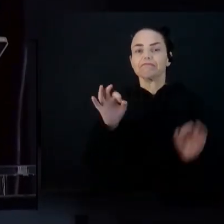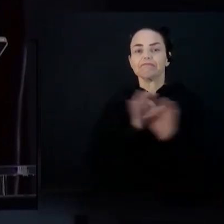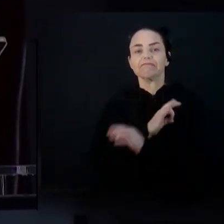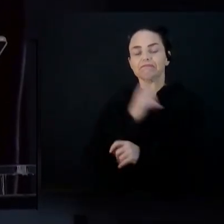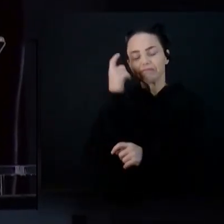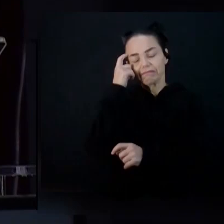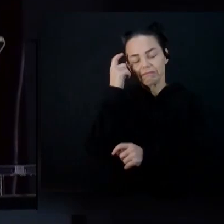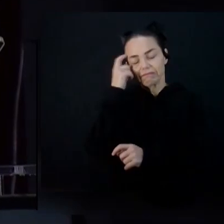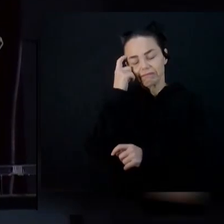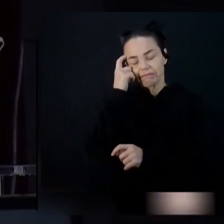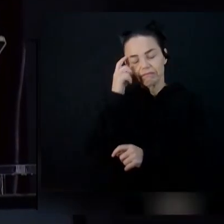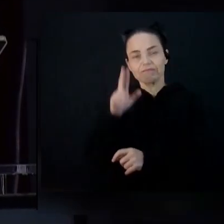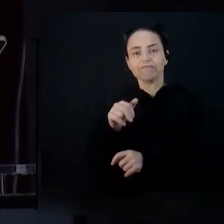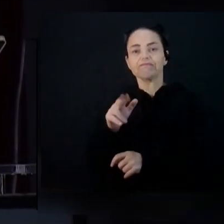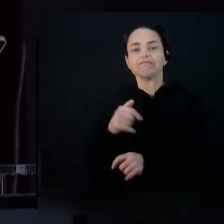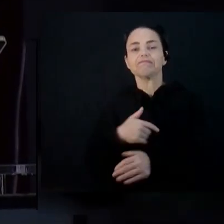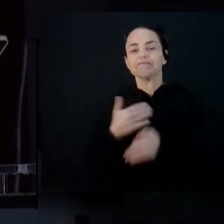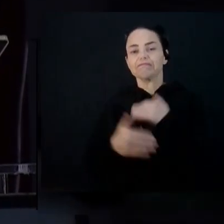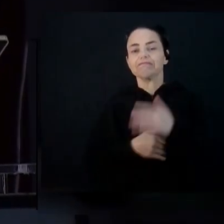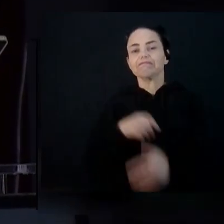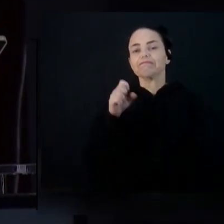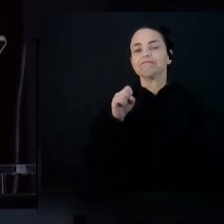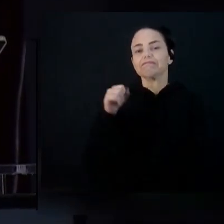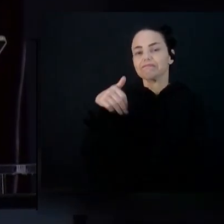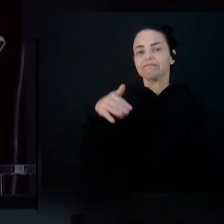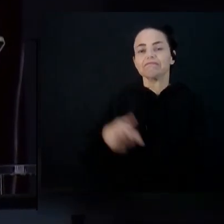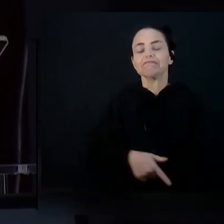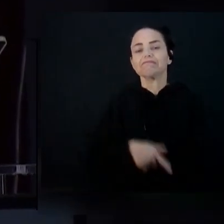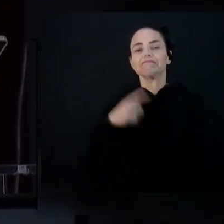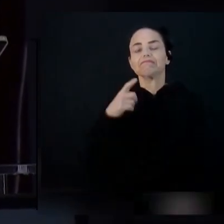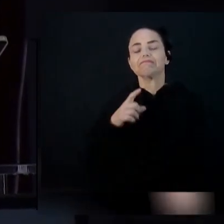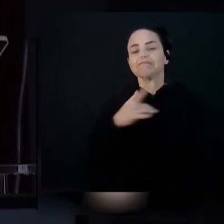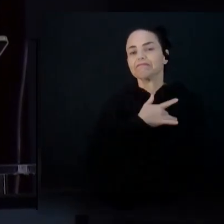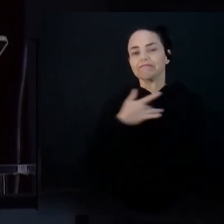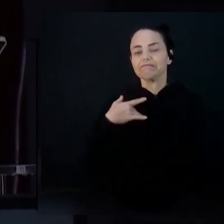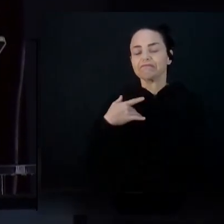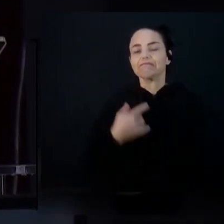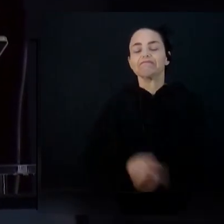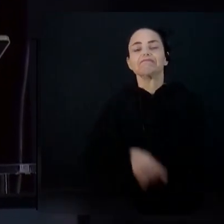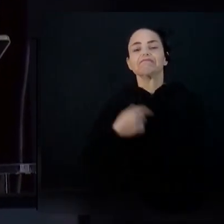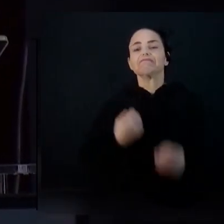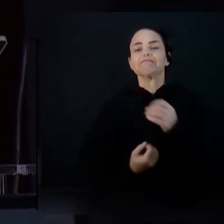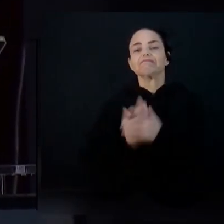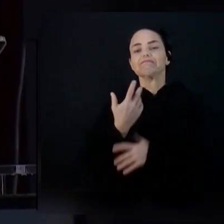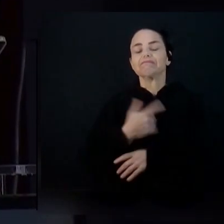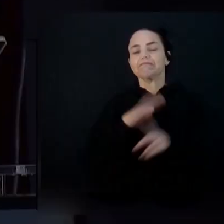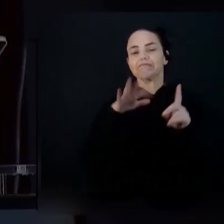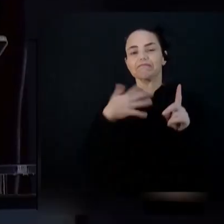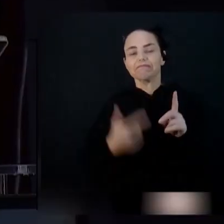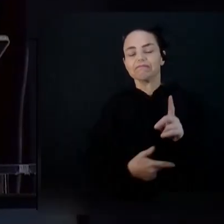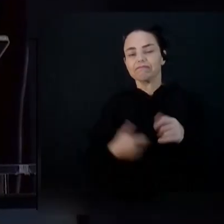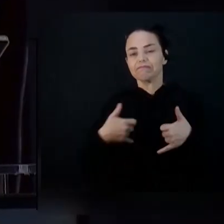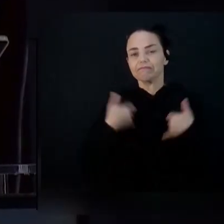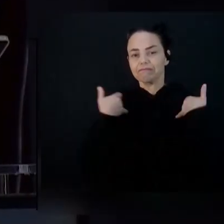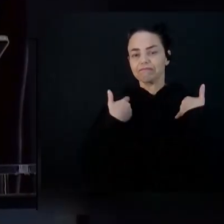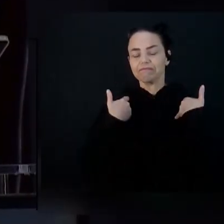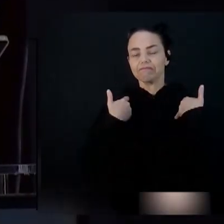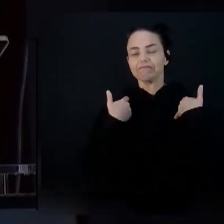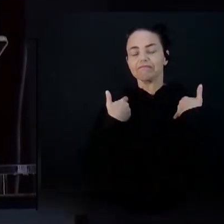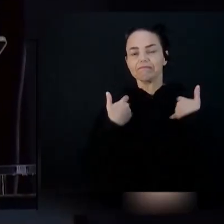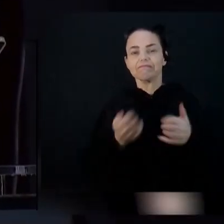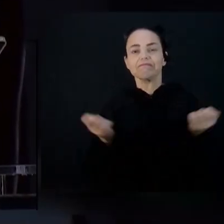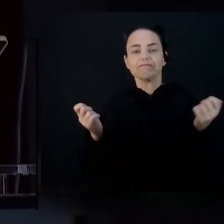E através do Sim Saúde nós criamos essa homenagem, que, para mim, eu tenho muita honra de ser porta-voz, de ser